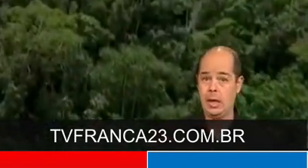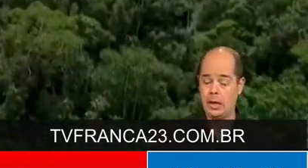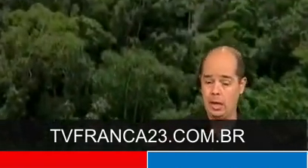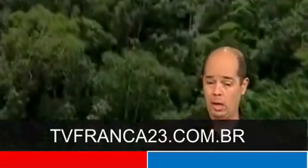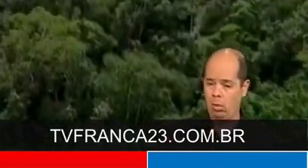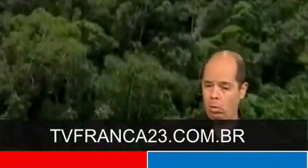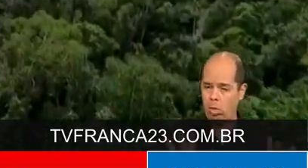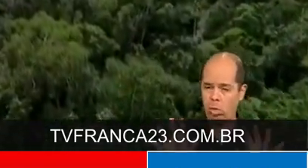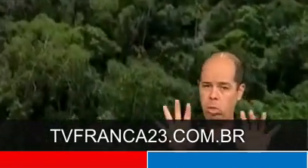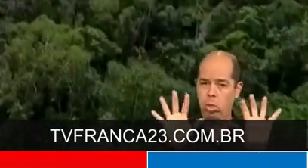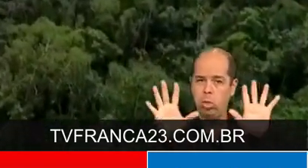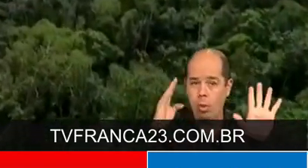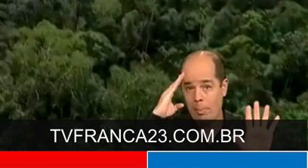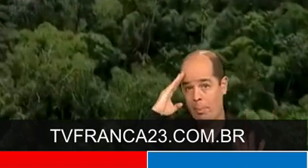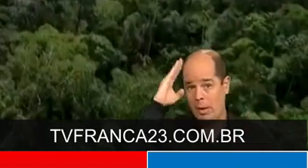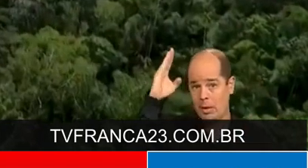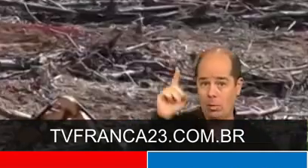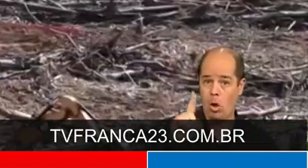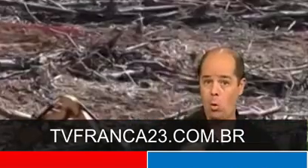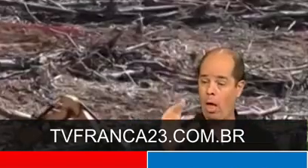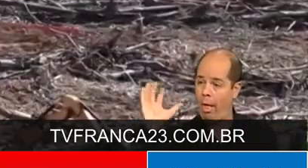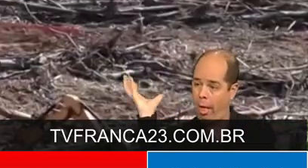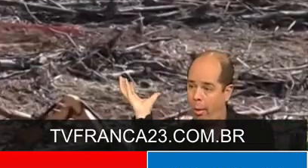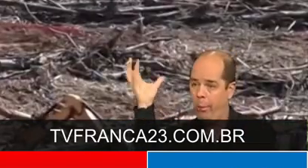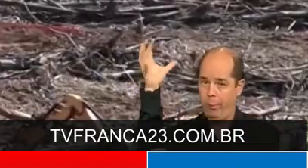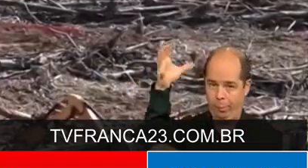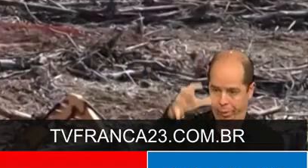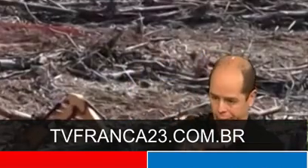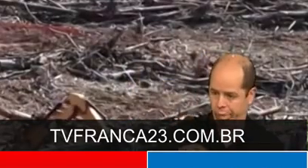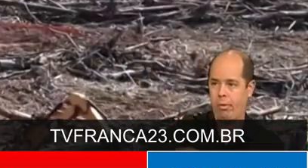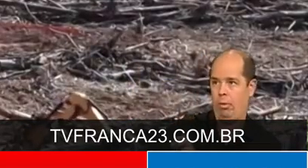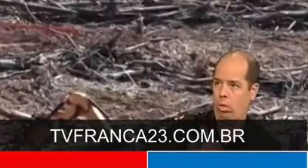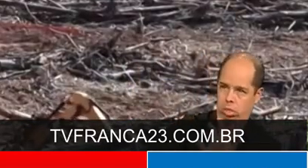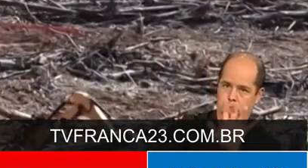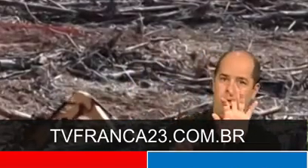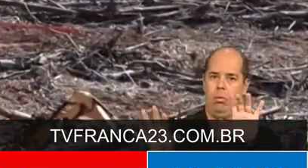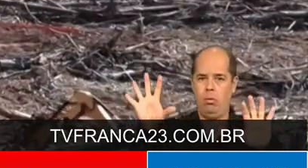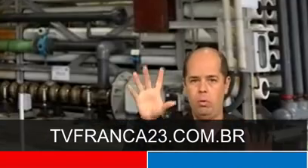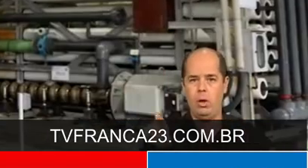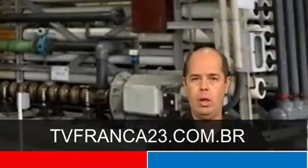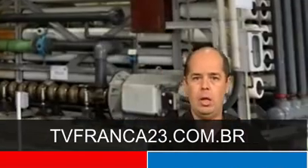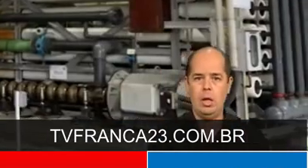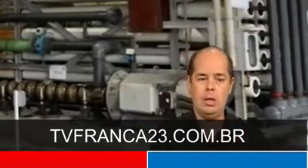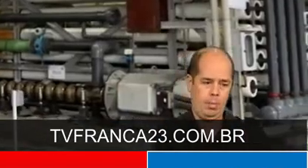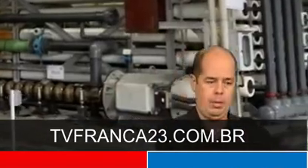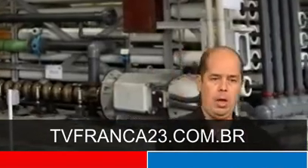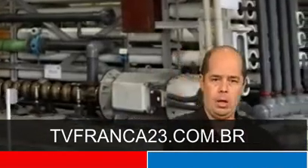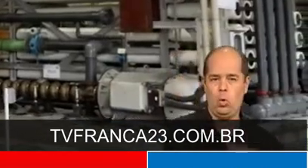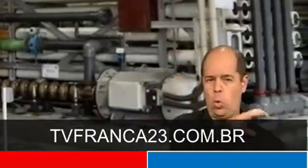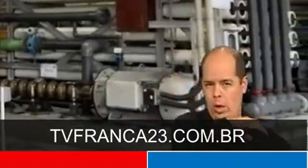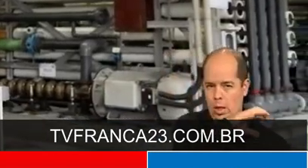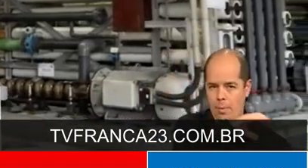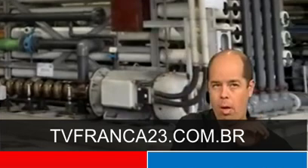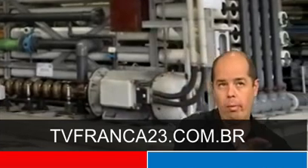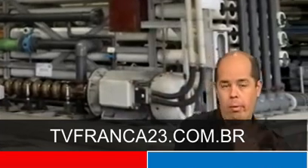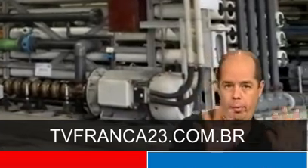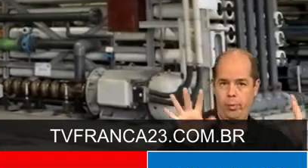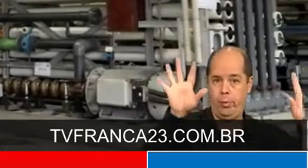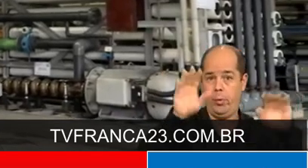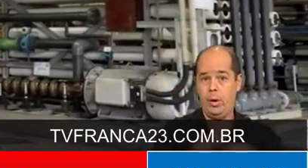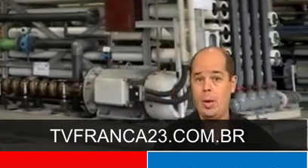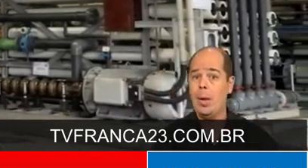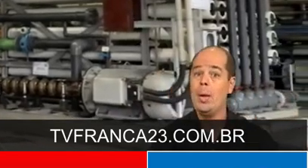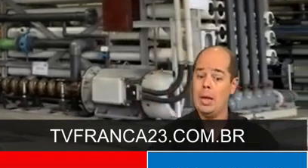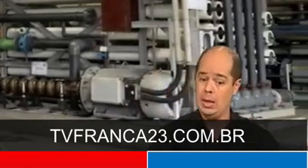do dióxido de carbono no país serem o desmatamento e a pecuária, há um grande potencial na indústria em